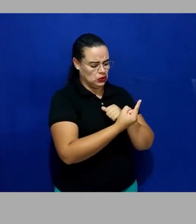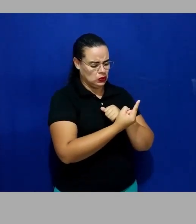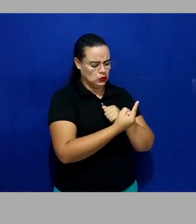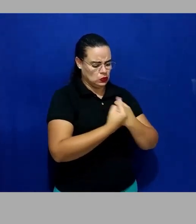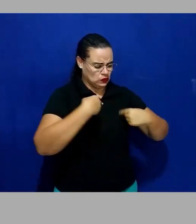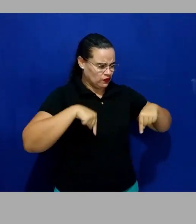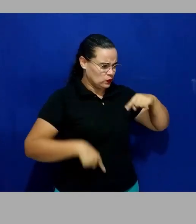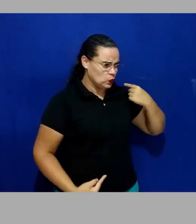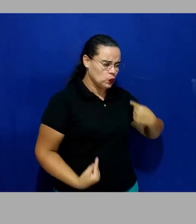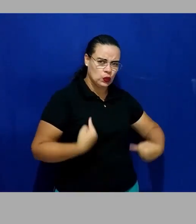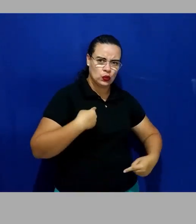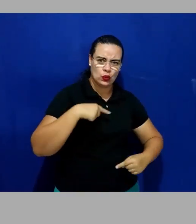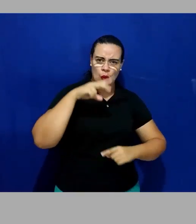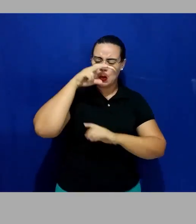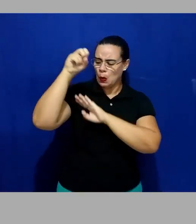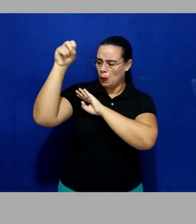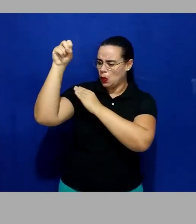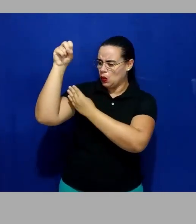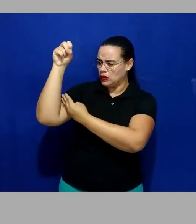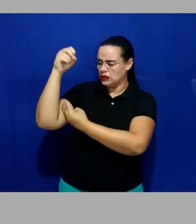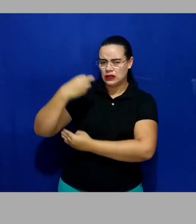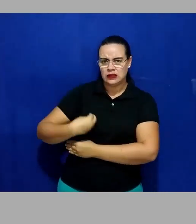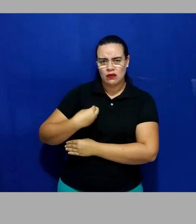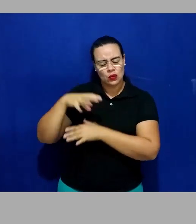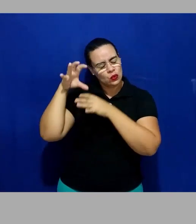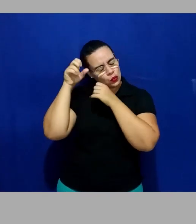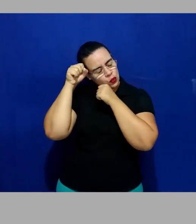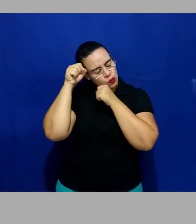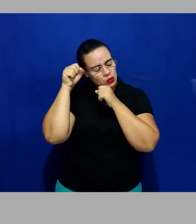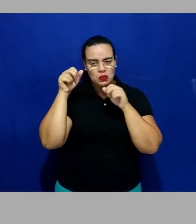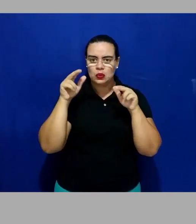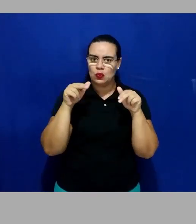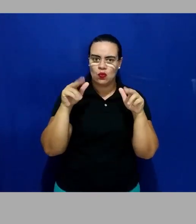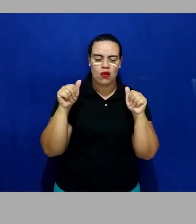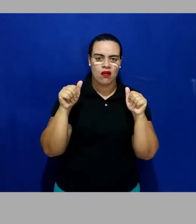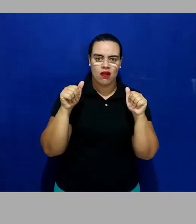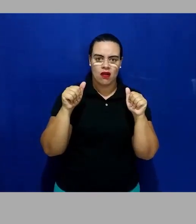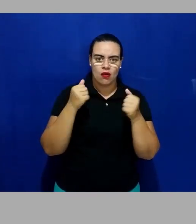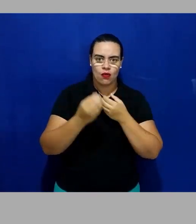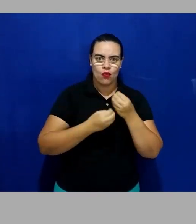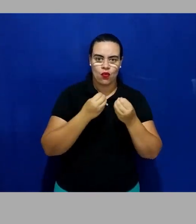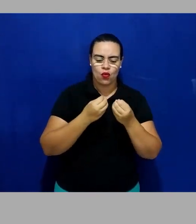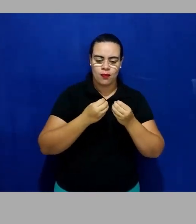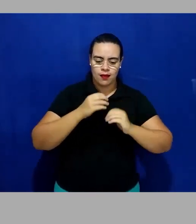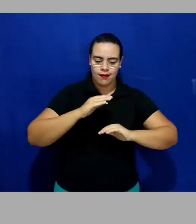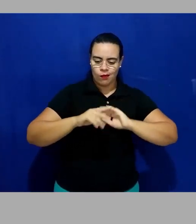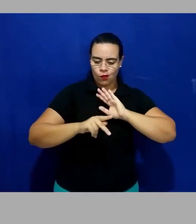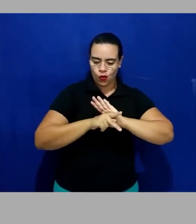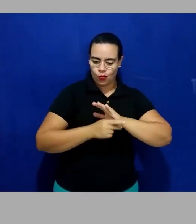que estranhas, o estudo dos fluidos ação, potência vital nunca adormecida, as sementes